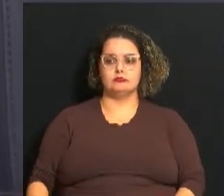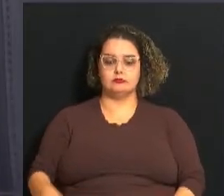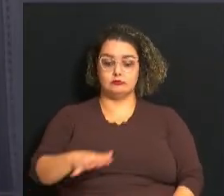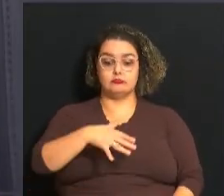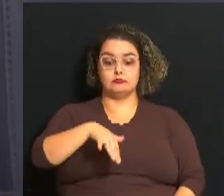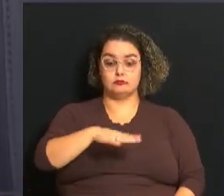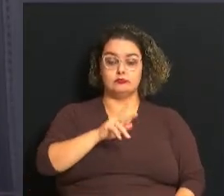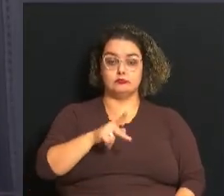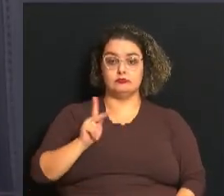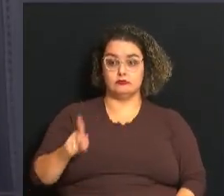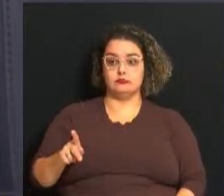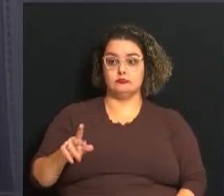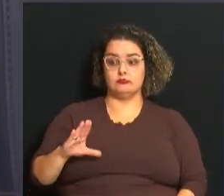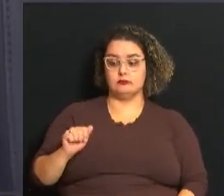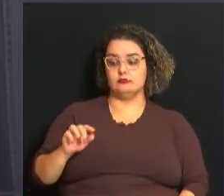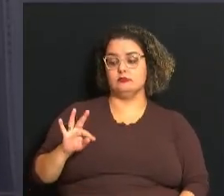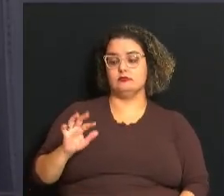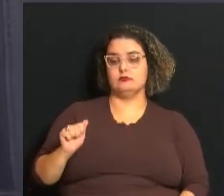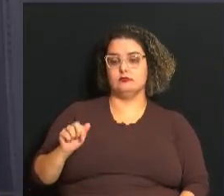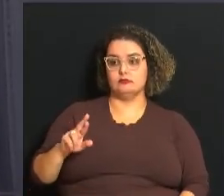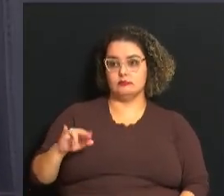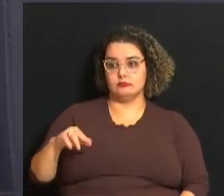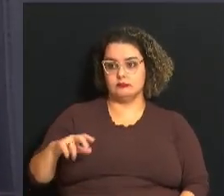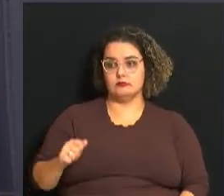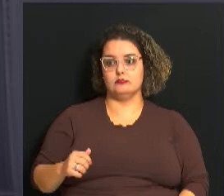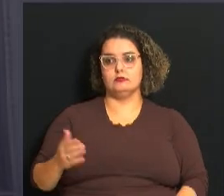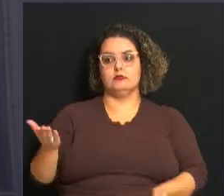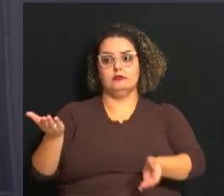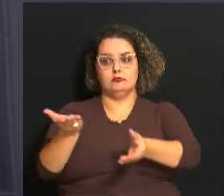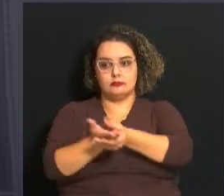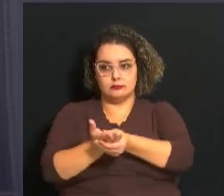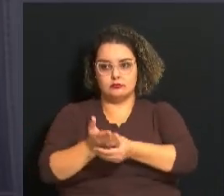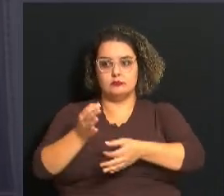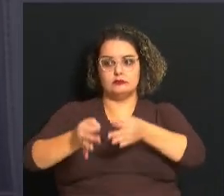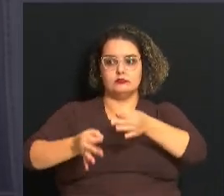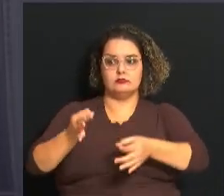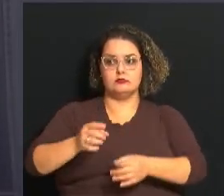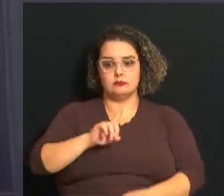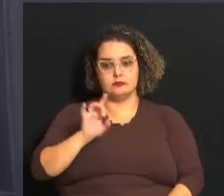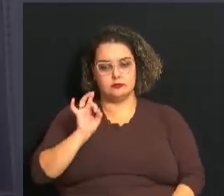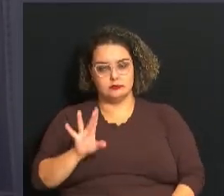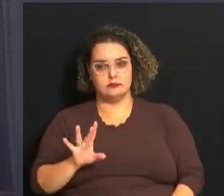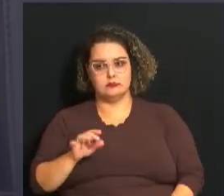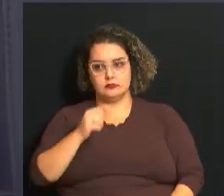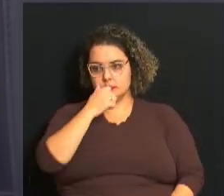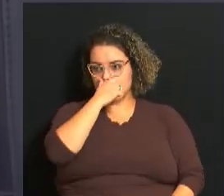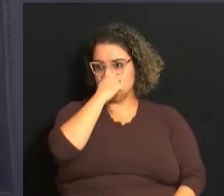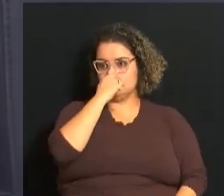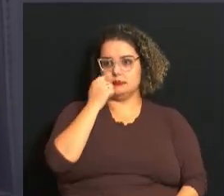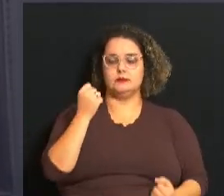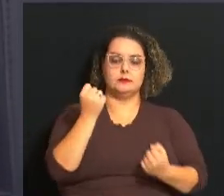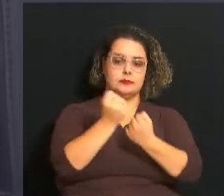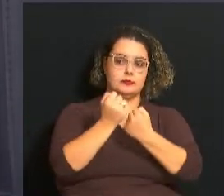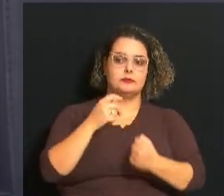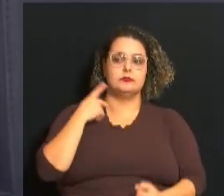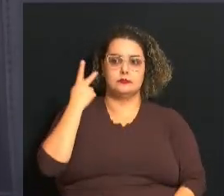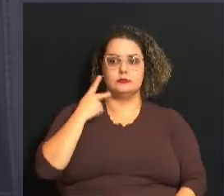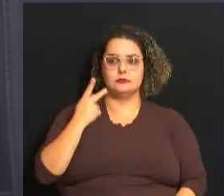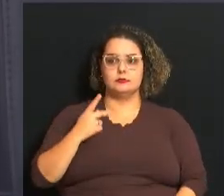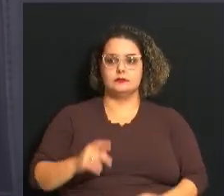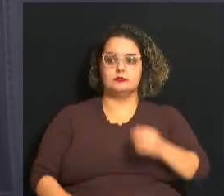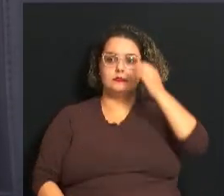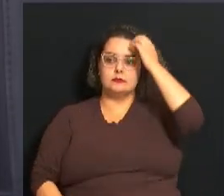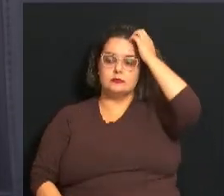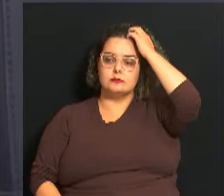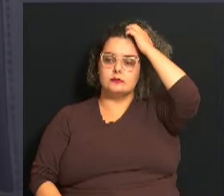professora Catarina né tá os processos não só processo judicial Mas também de apoio político né nessa situação